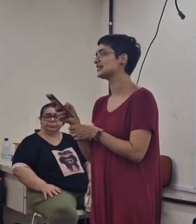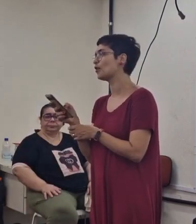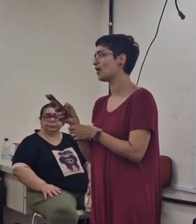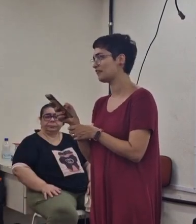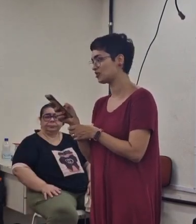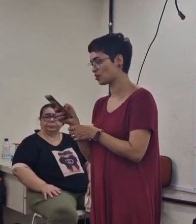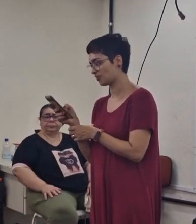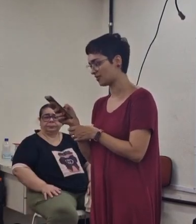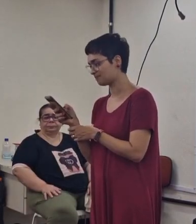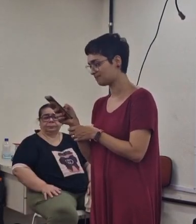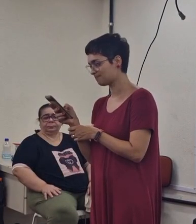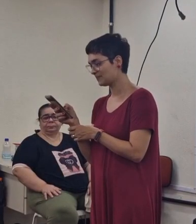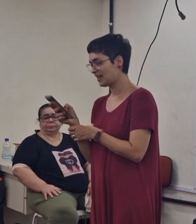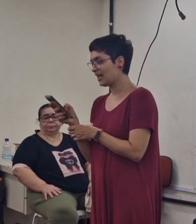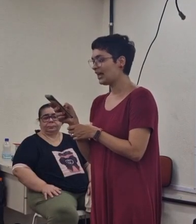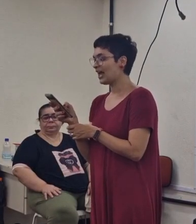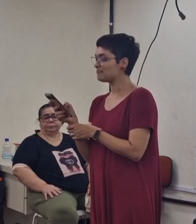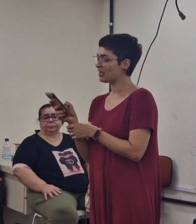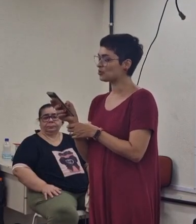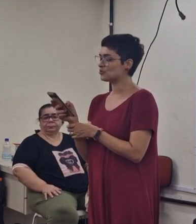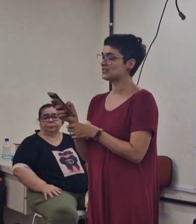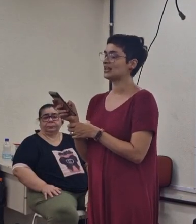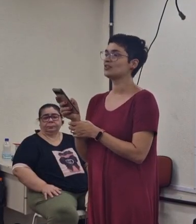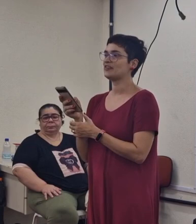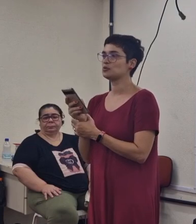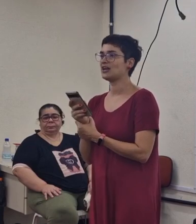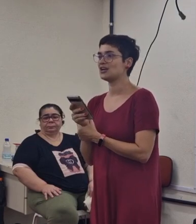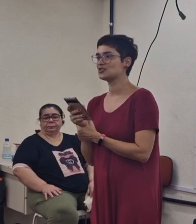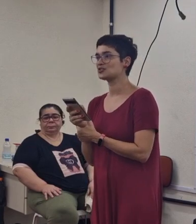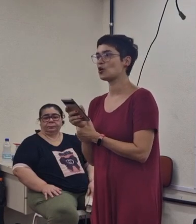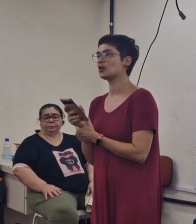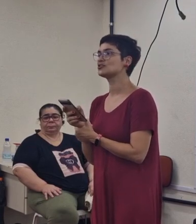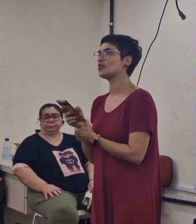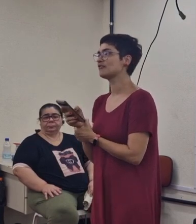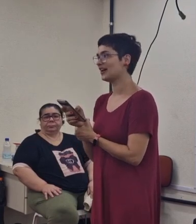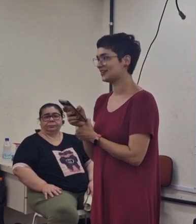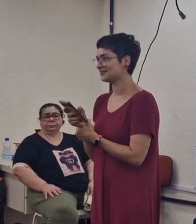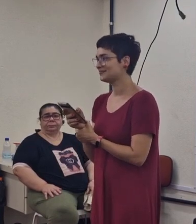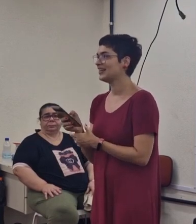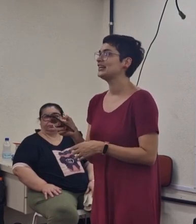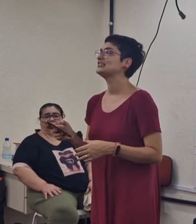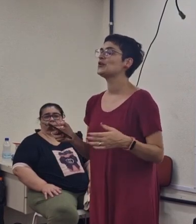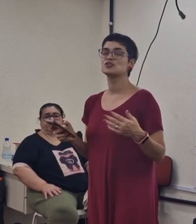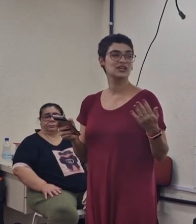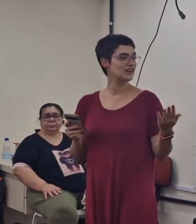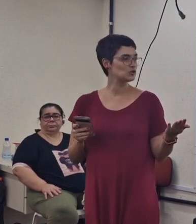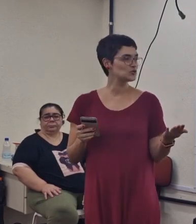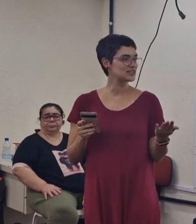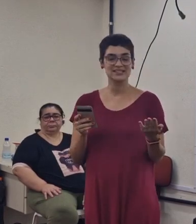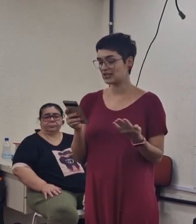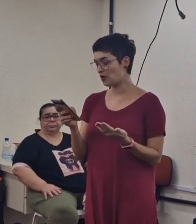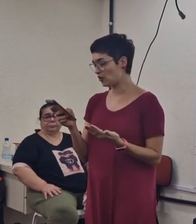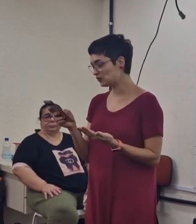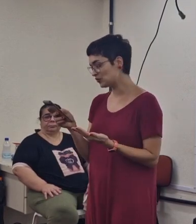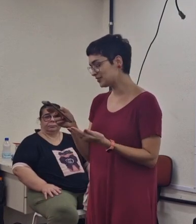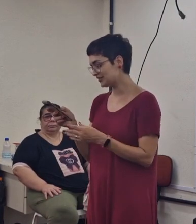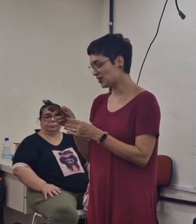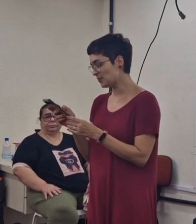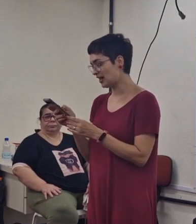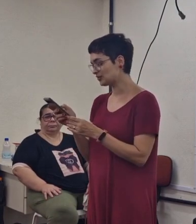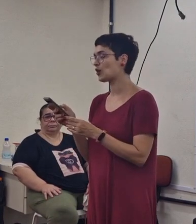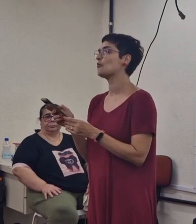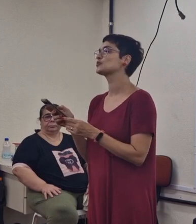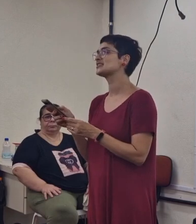Musa e Dança da UFRJ. É membro associado da Faculdade Escola Angel Biani. Então, hoje ela vai conduzir esse